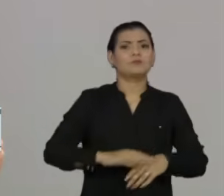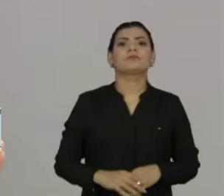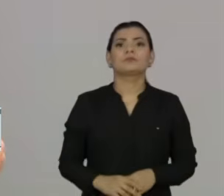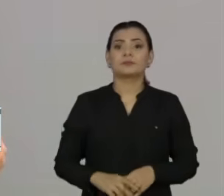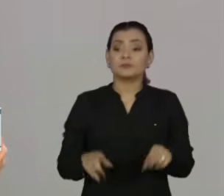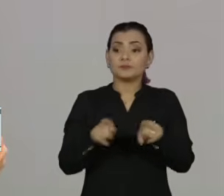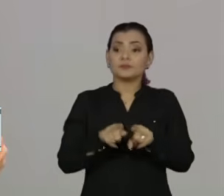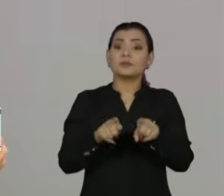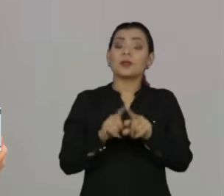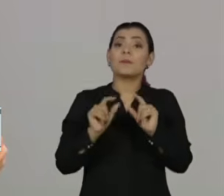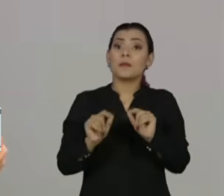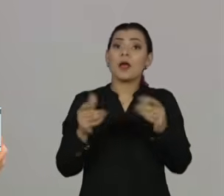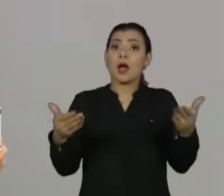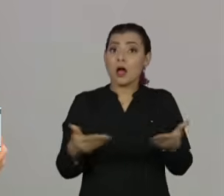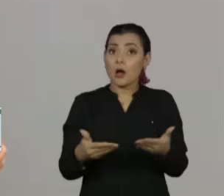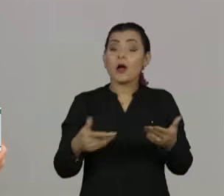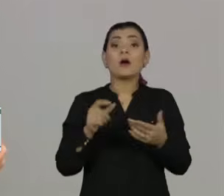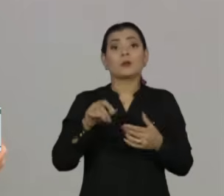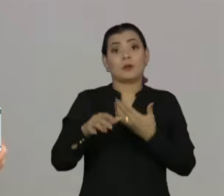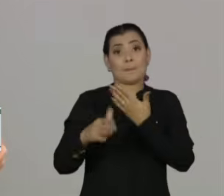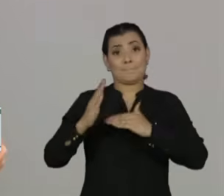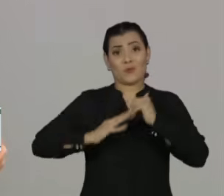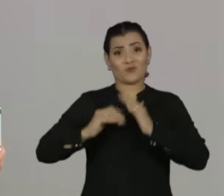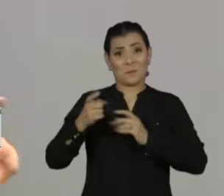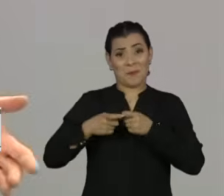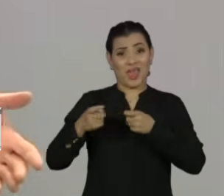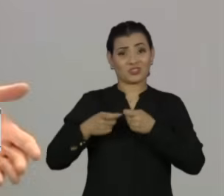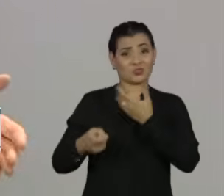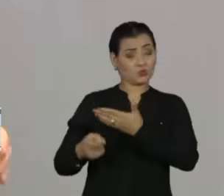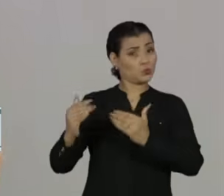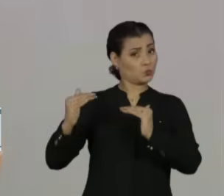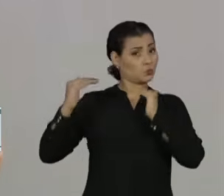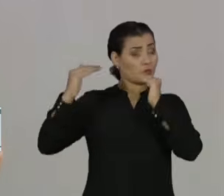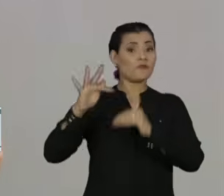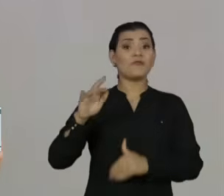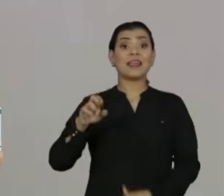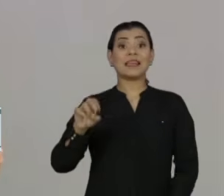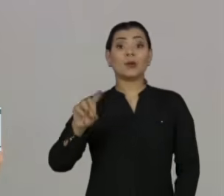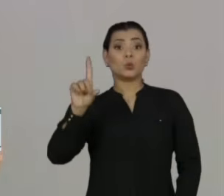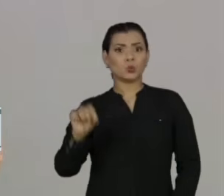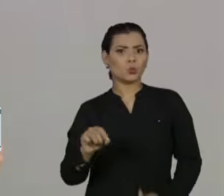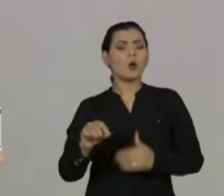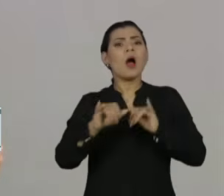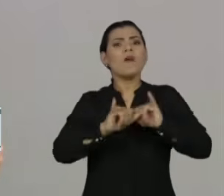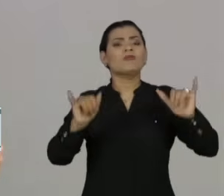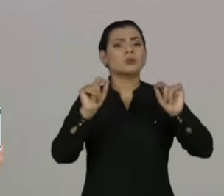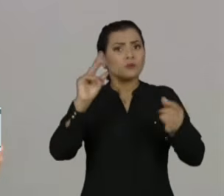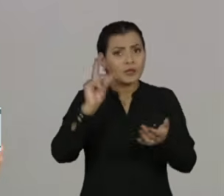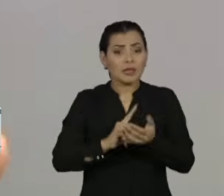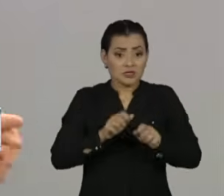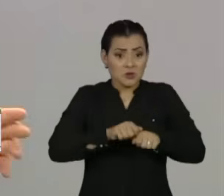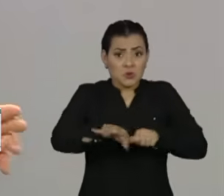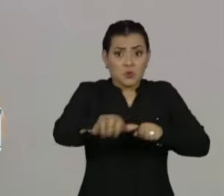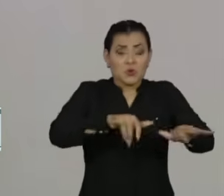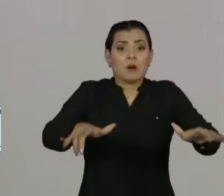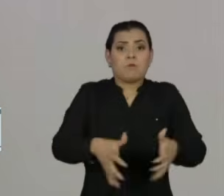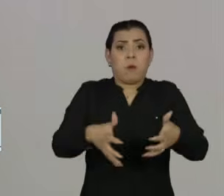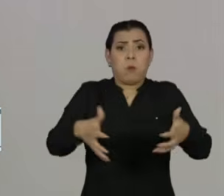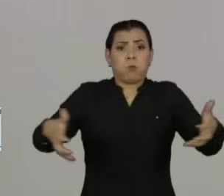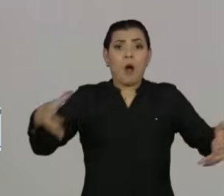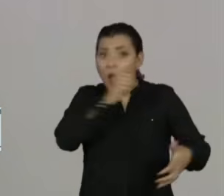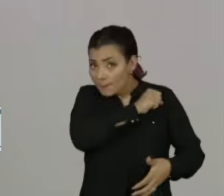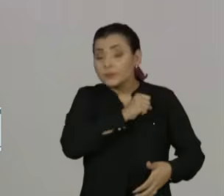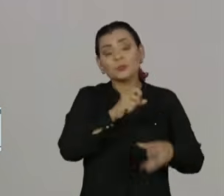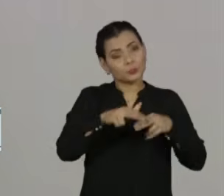mais respeitado virologista do país, Fernando Simón, disse que a taxa de infecção aumenta